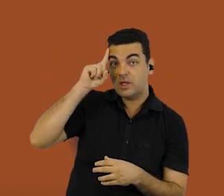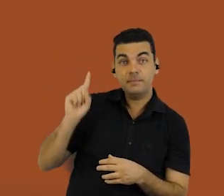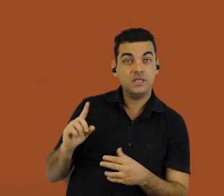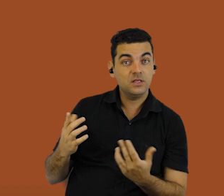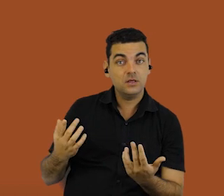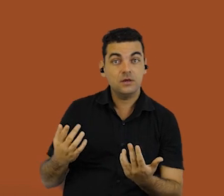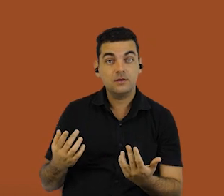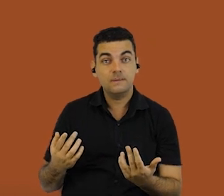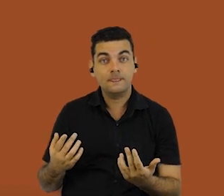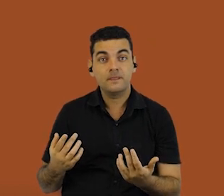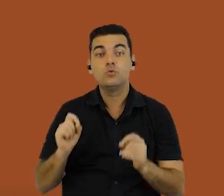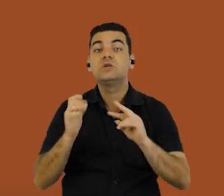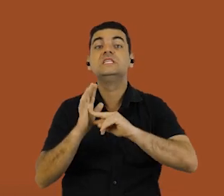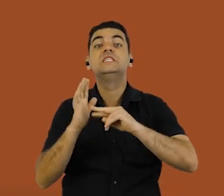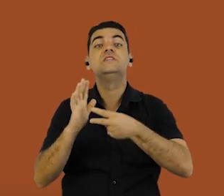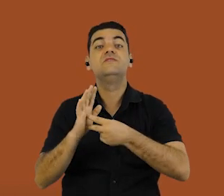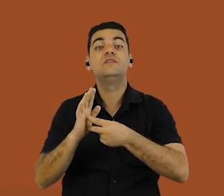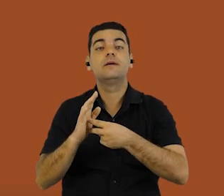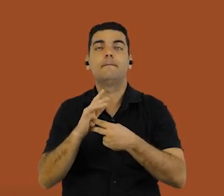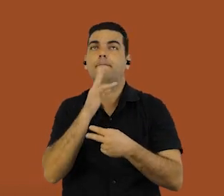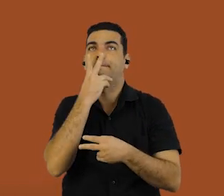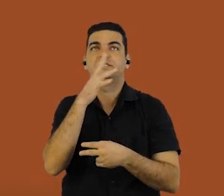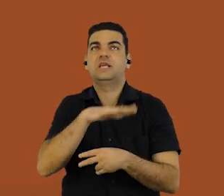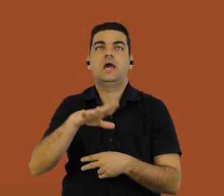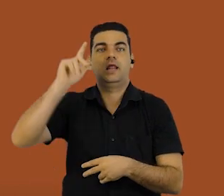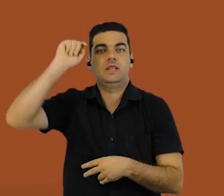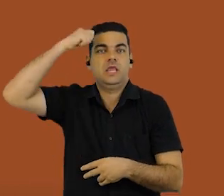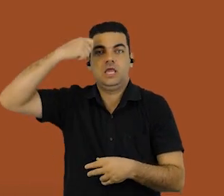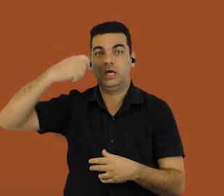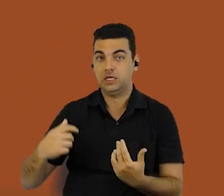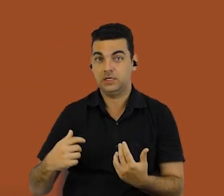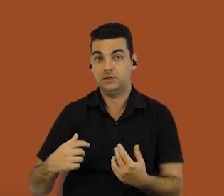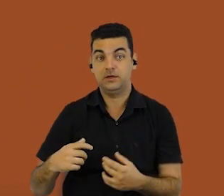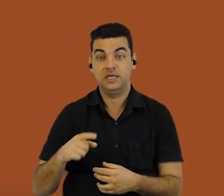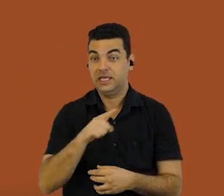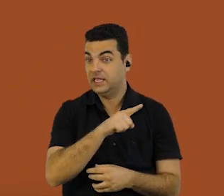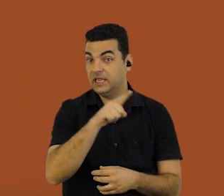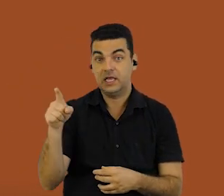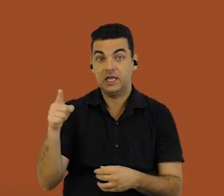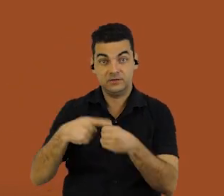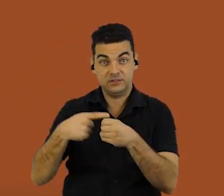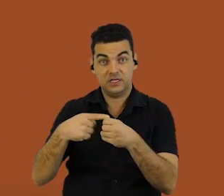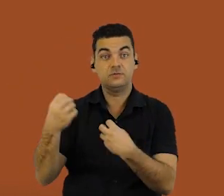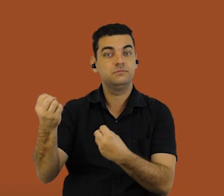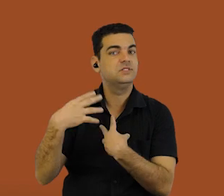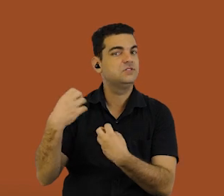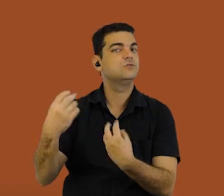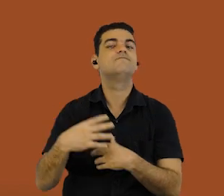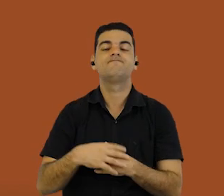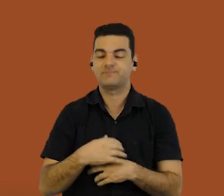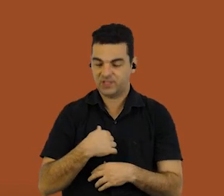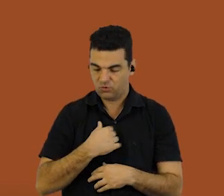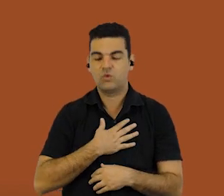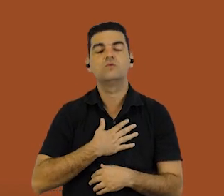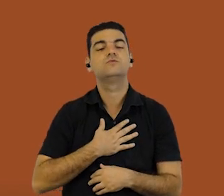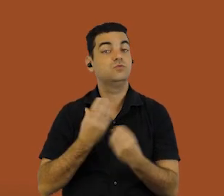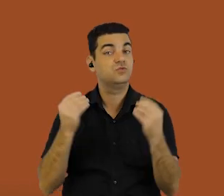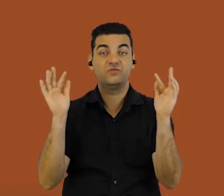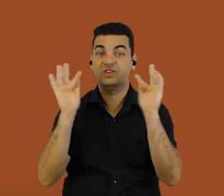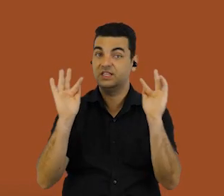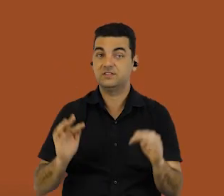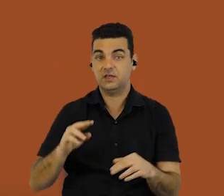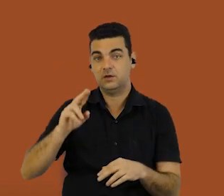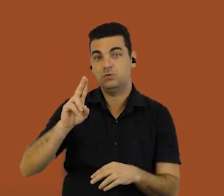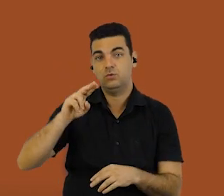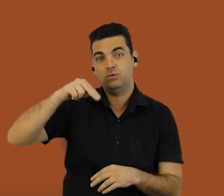que era esse fluxo de vida, né? Assim, e eu agradeço profundamente, principalmente ao Movimento Negro Unificado